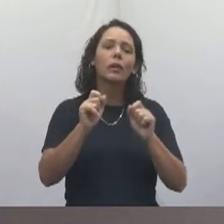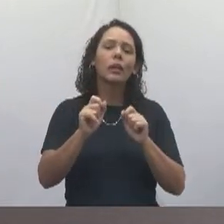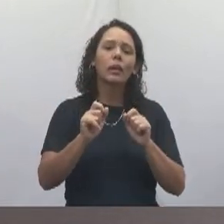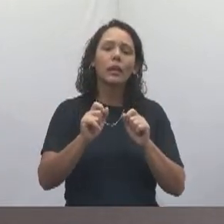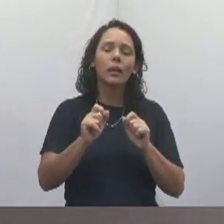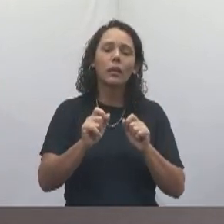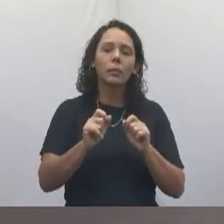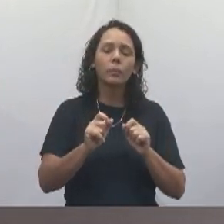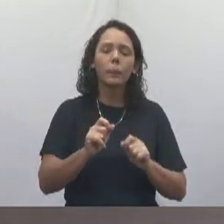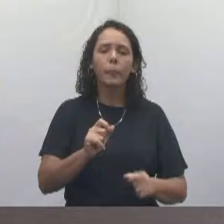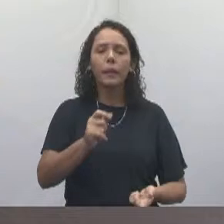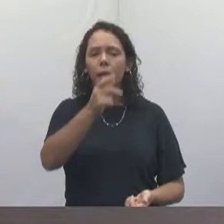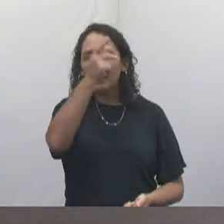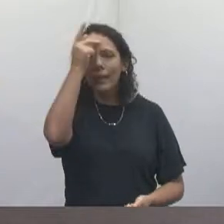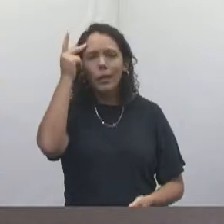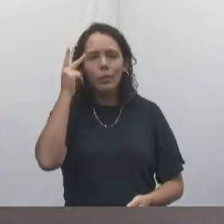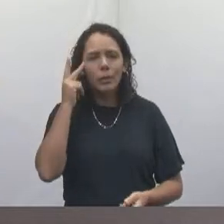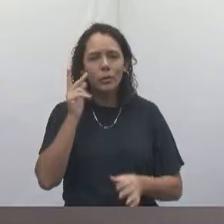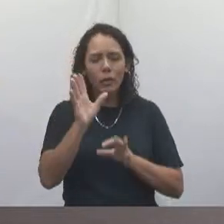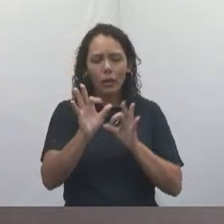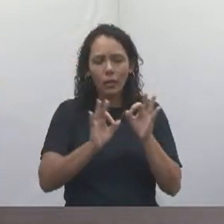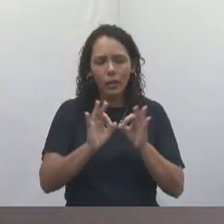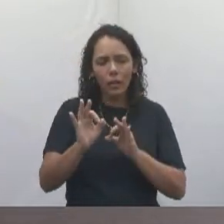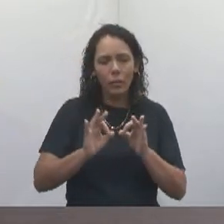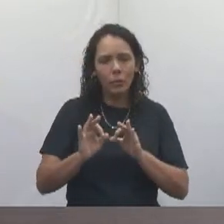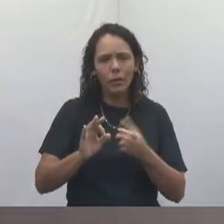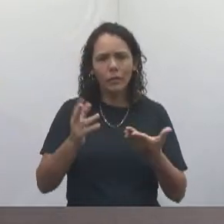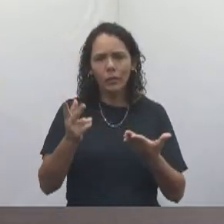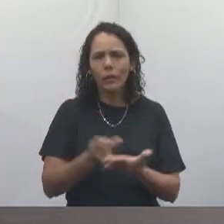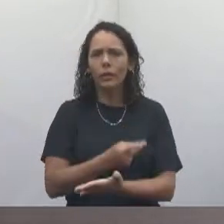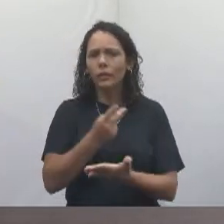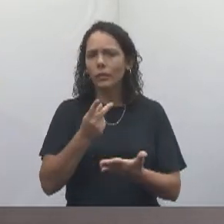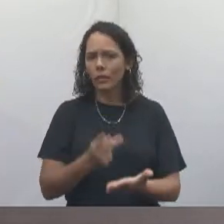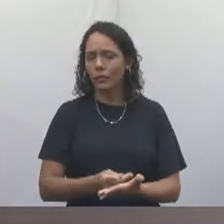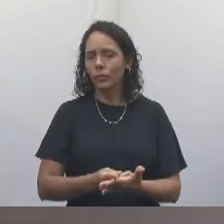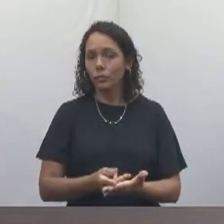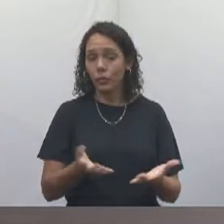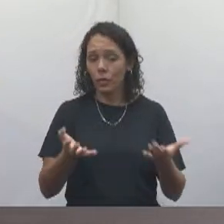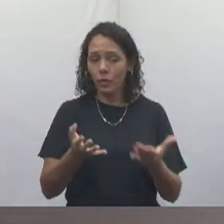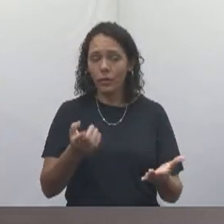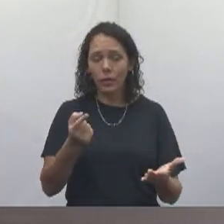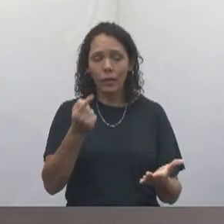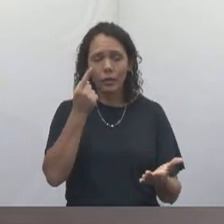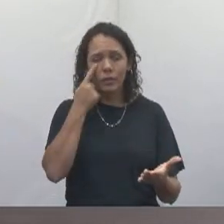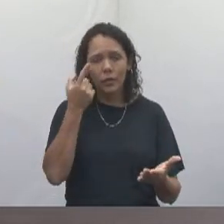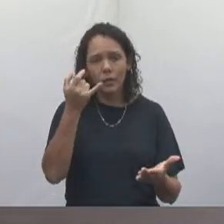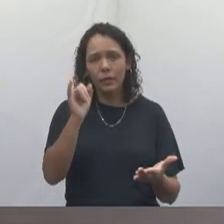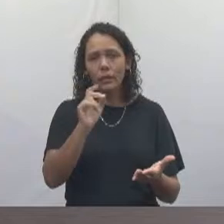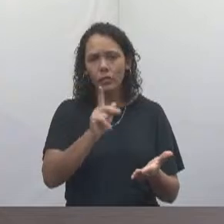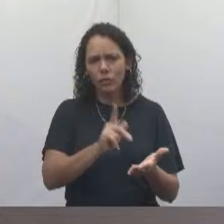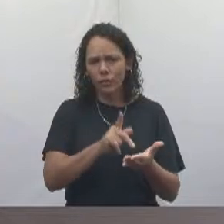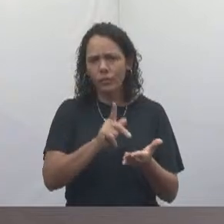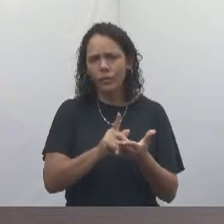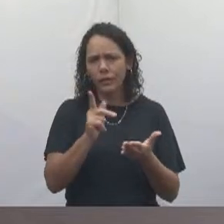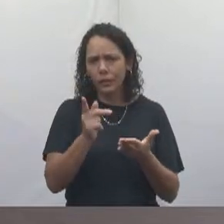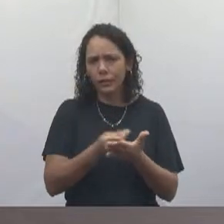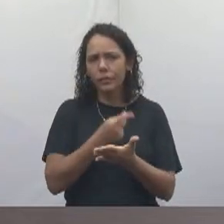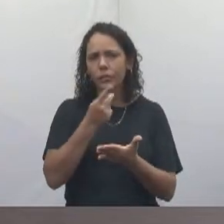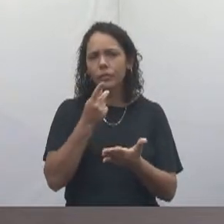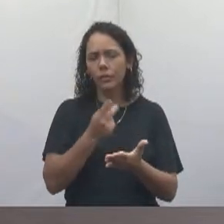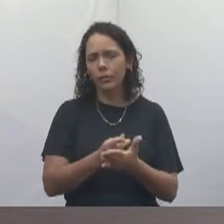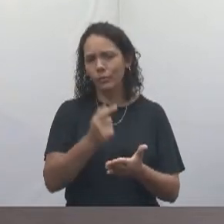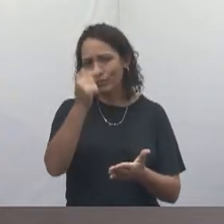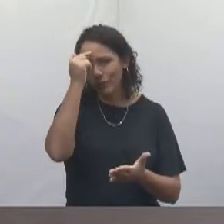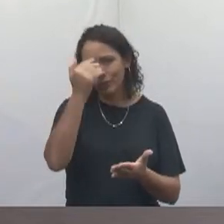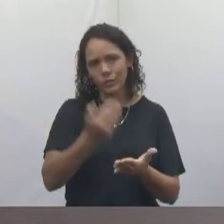agendada com o auditor para saber se de fato houve erro nesses apontamentos, não é? Se de fato houve algum erro. Eu